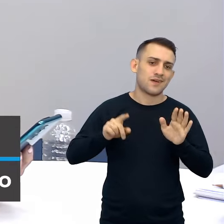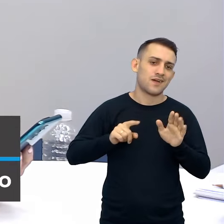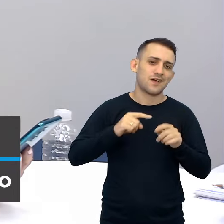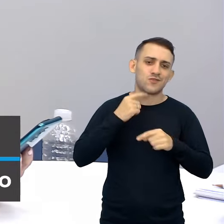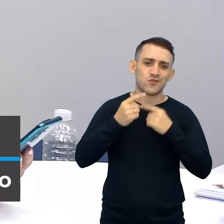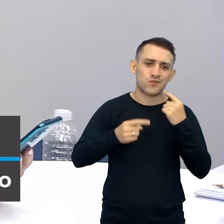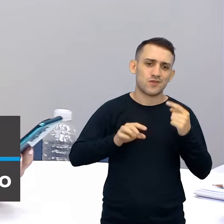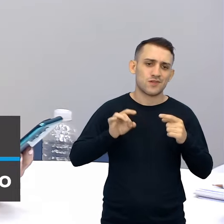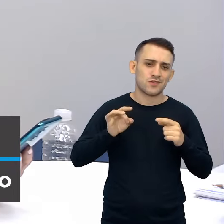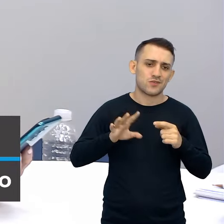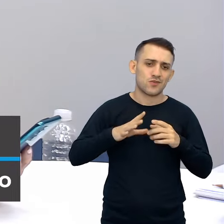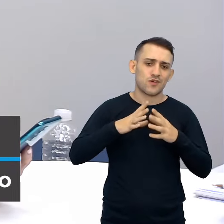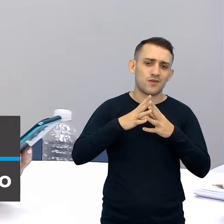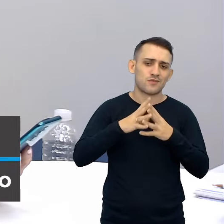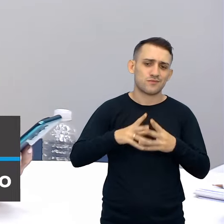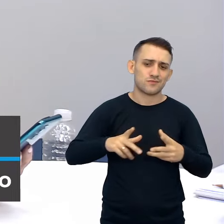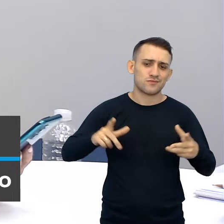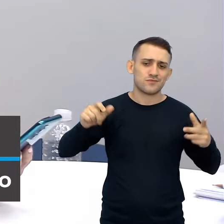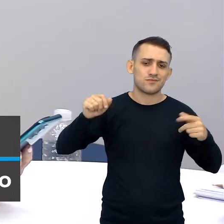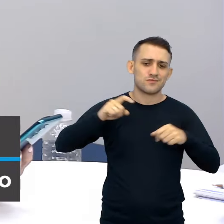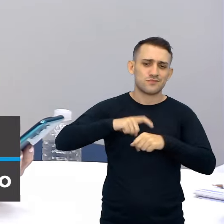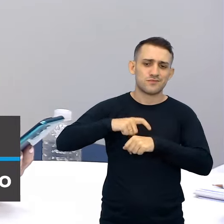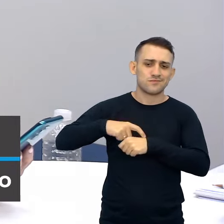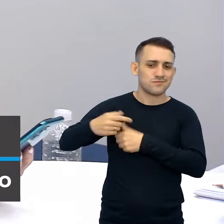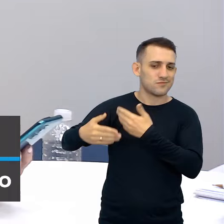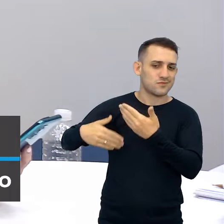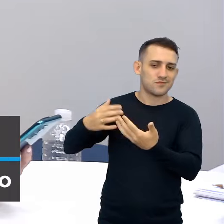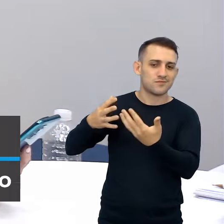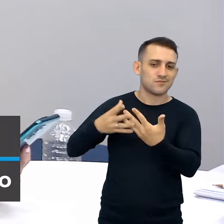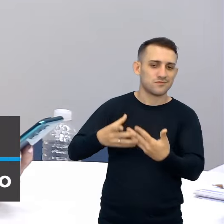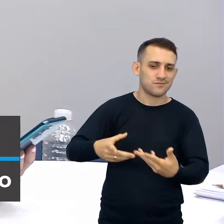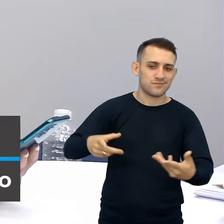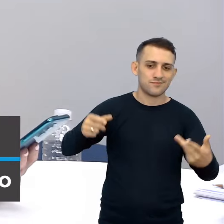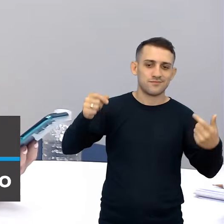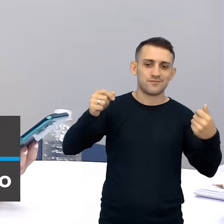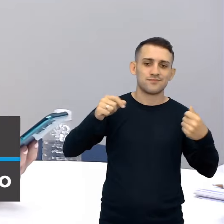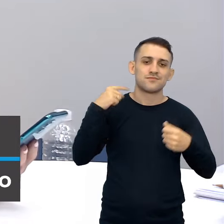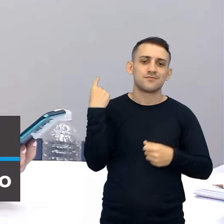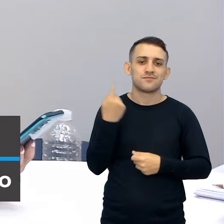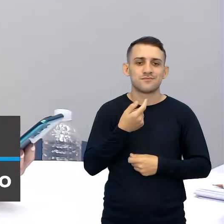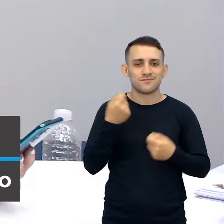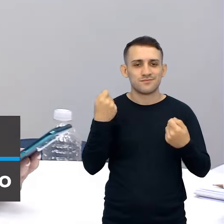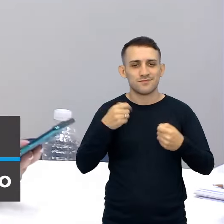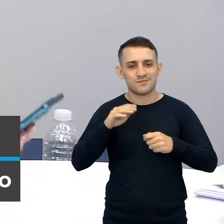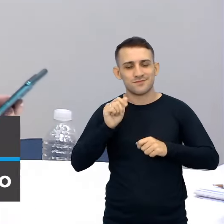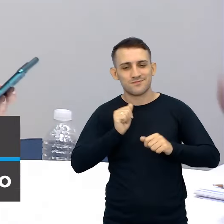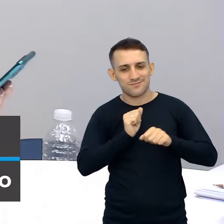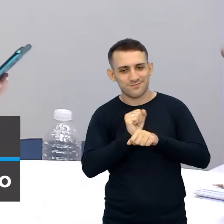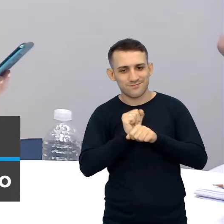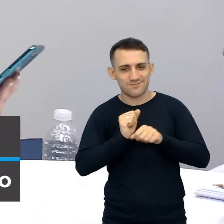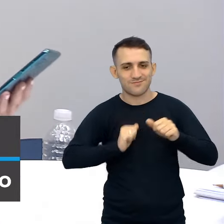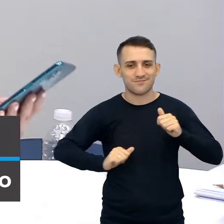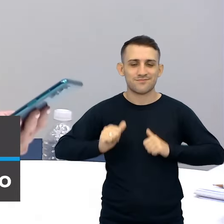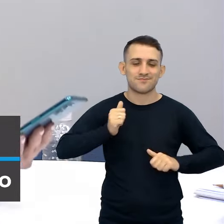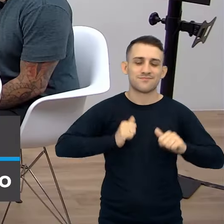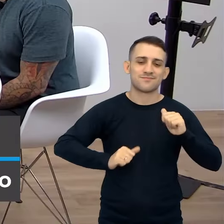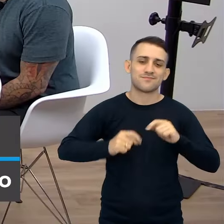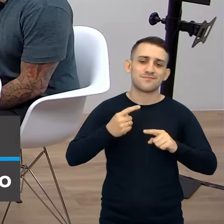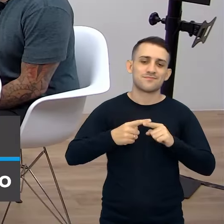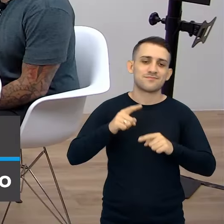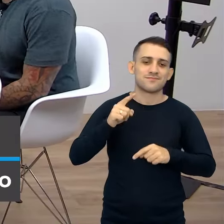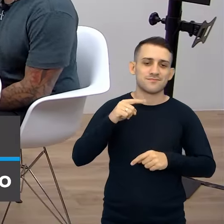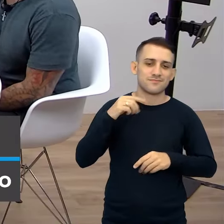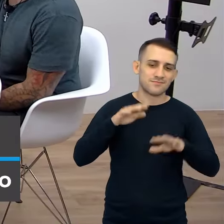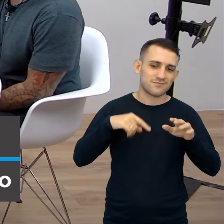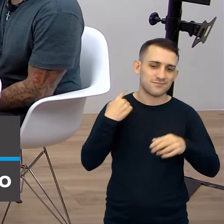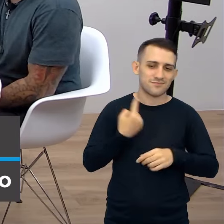vão indo embora com o tempo, viu, Jorge? É assim mesmo, infelizmente, a gente tem que dar uma segurada na ansiedade, senão a gente enlouquece. Mas, Jorge, eu